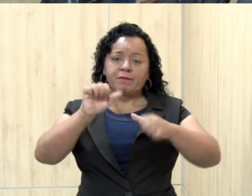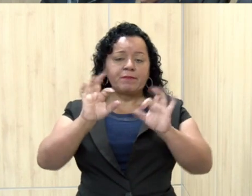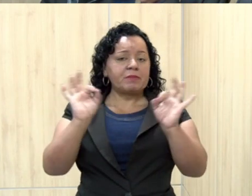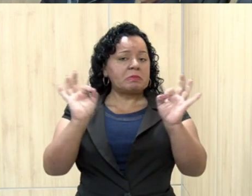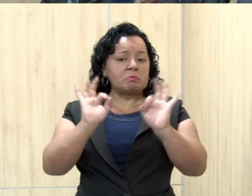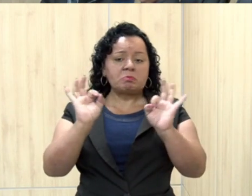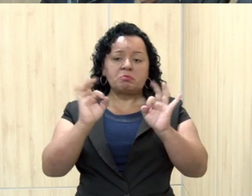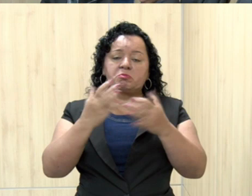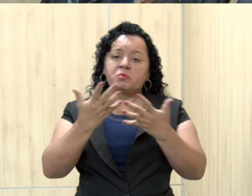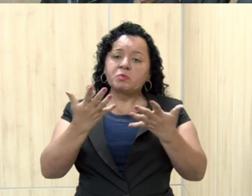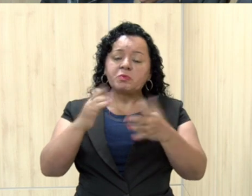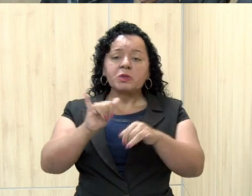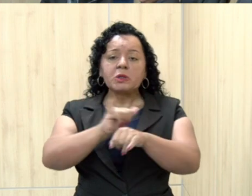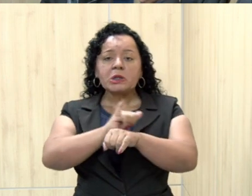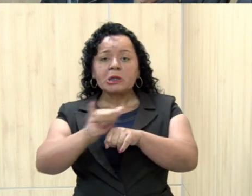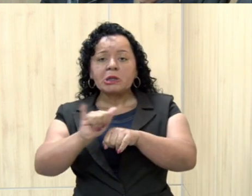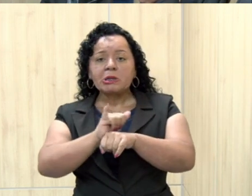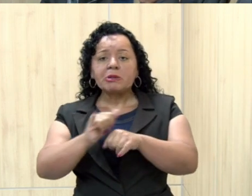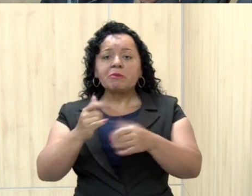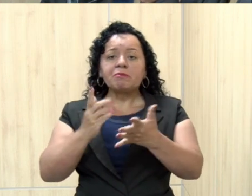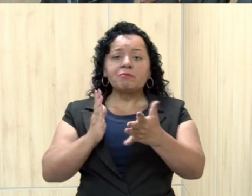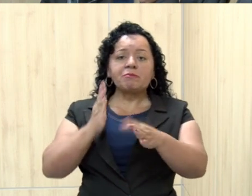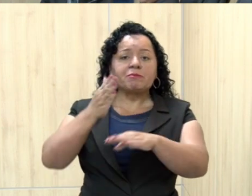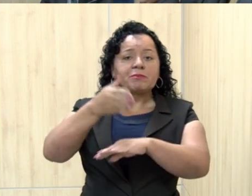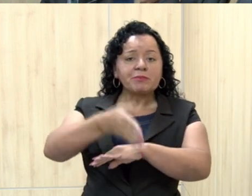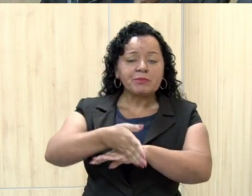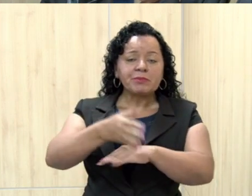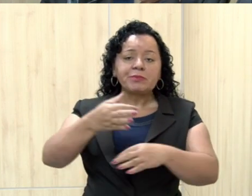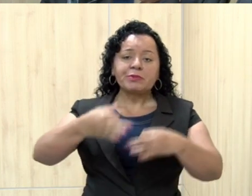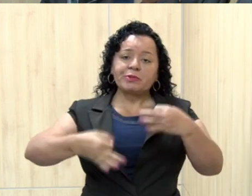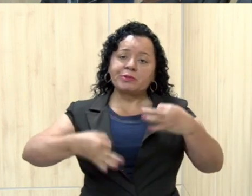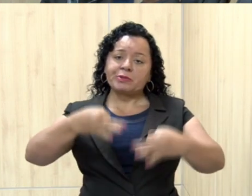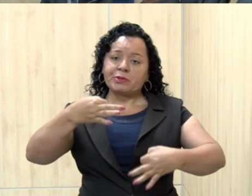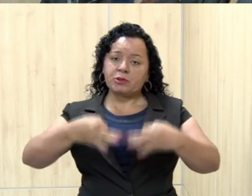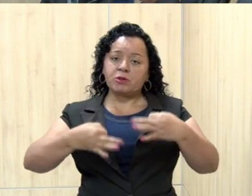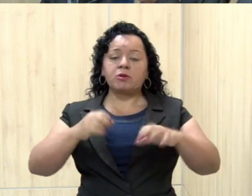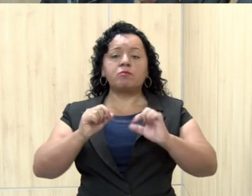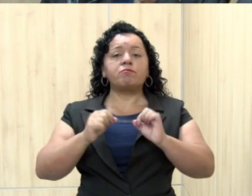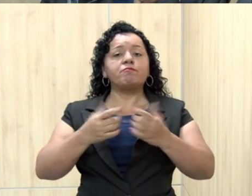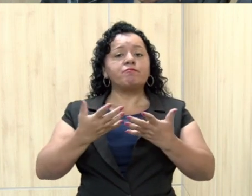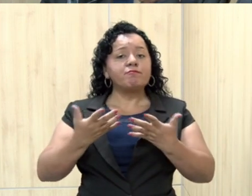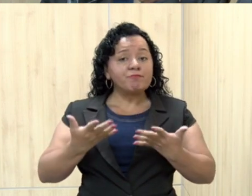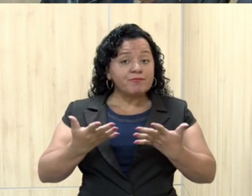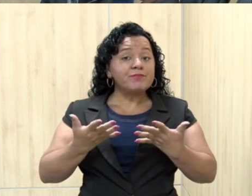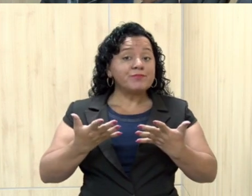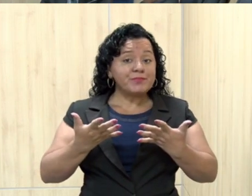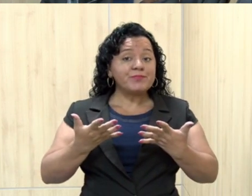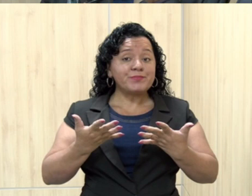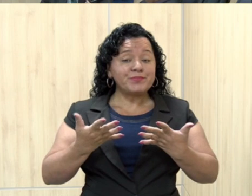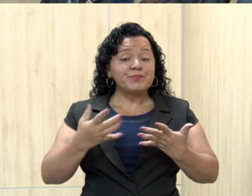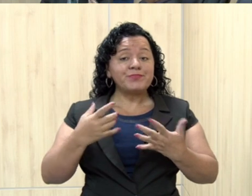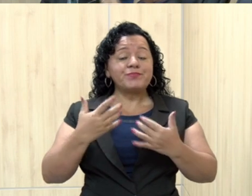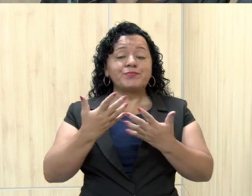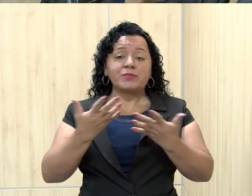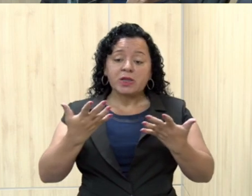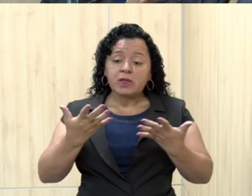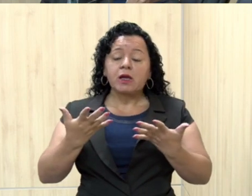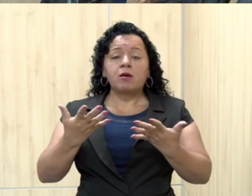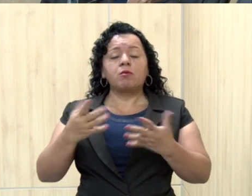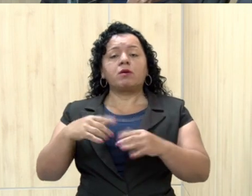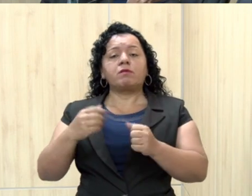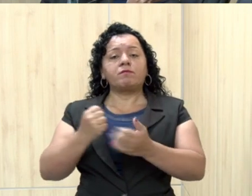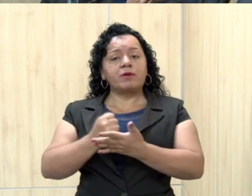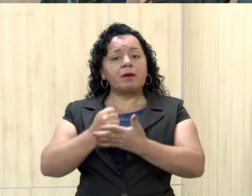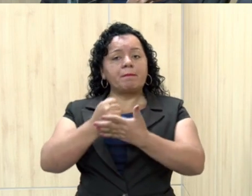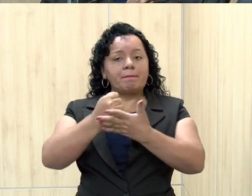físico que dê para ele fazer questionamentos jurídicos né e dessa forma aqui eu penso que ele fica amparado Mesmo